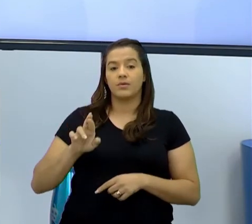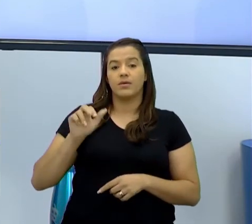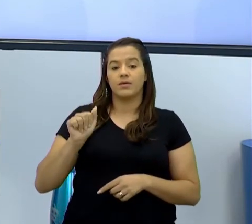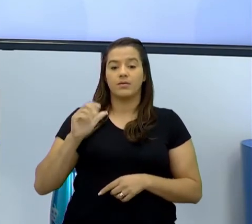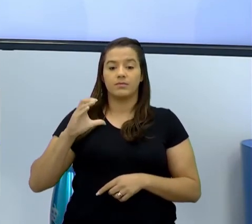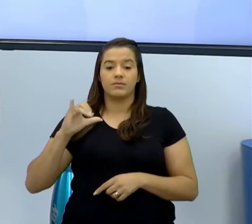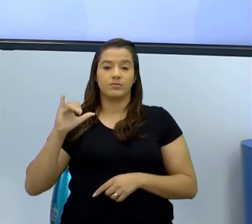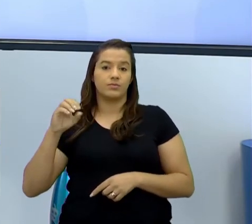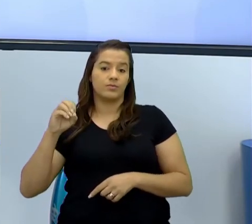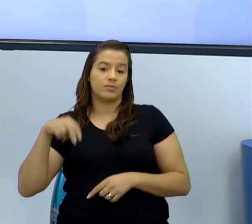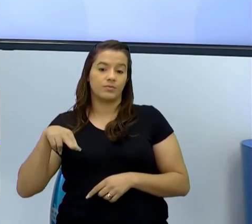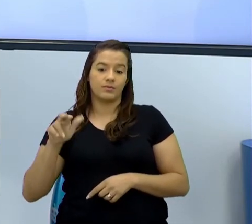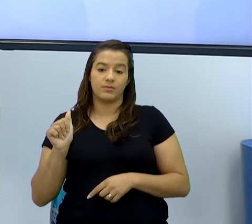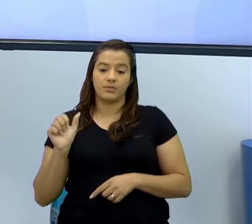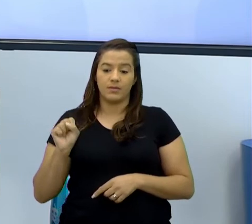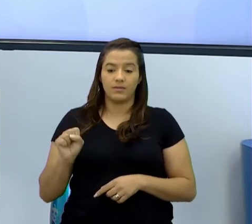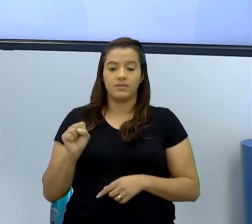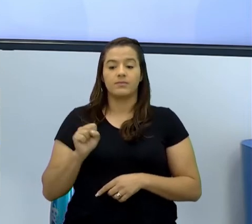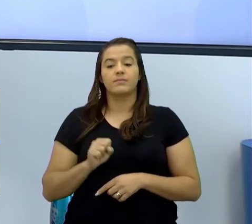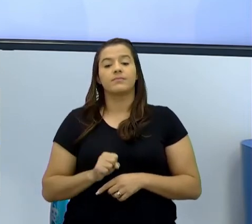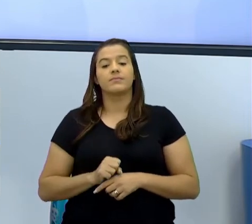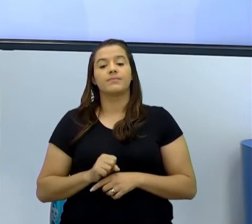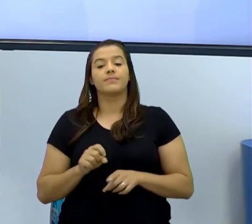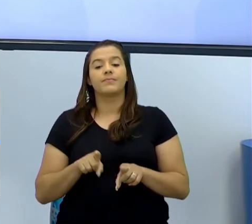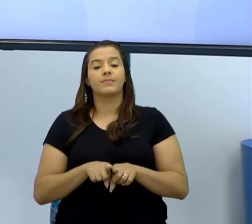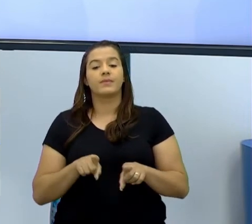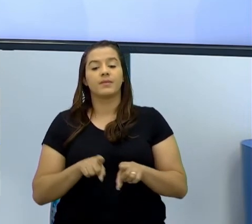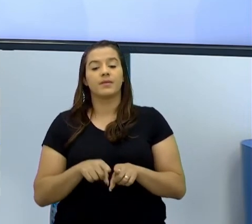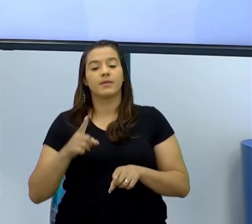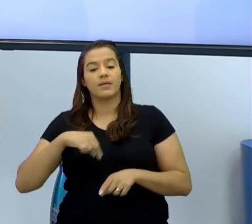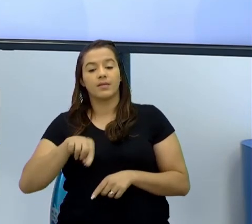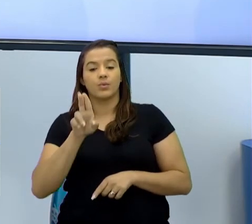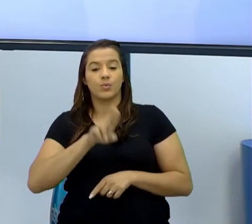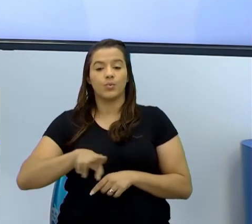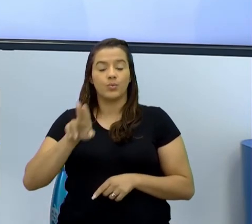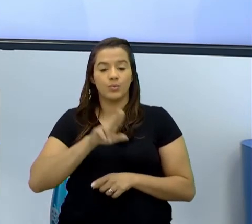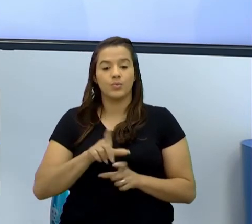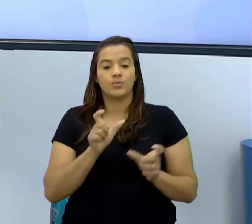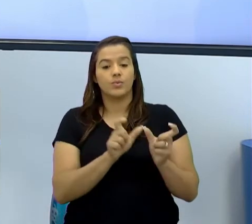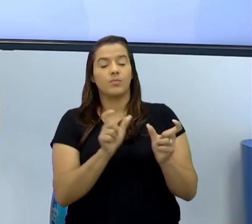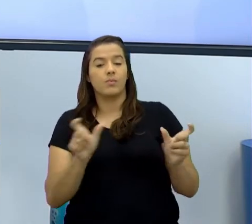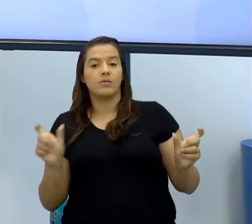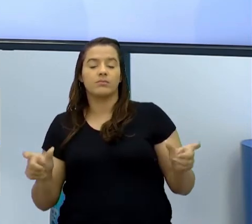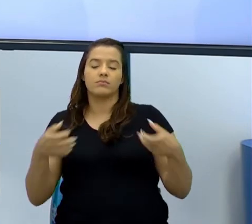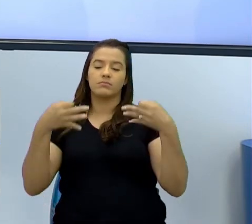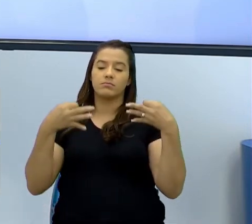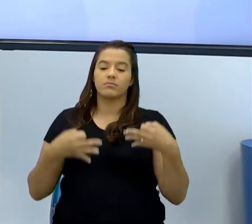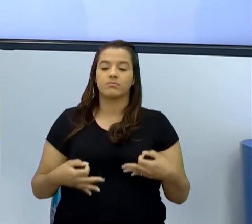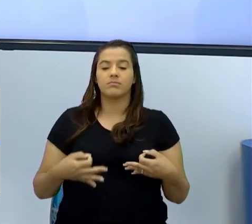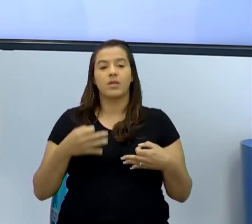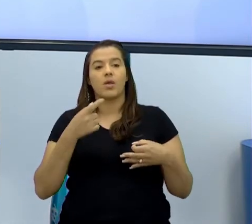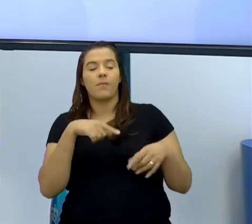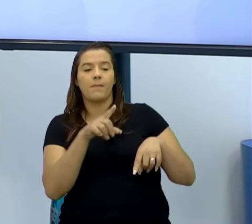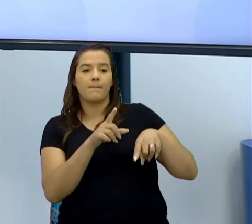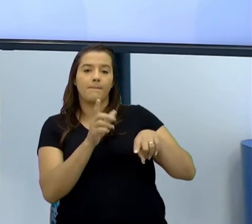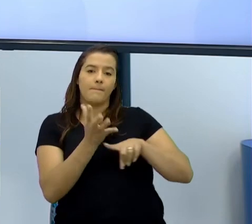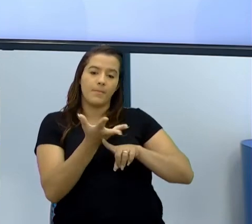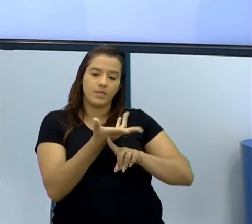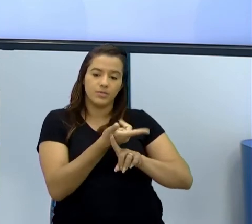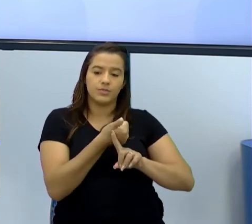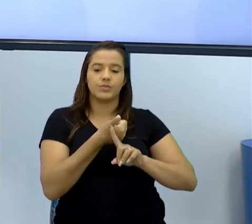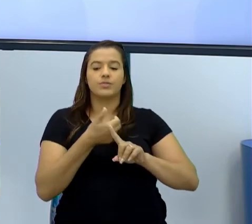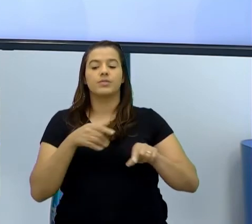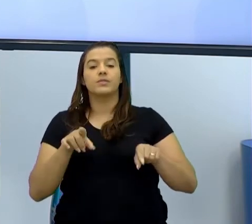comentou muito sobre isso. Que eles utilizam ali bastante uma linguagem informal, uma gíria.